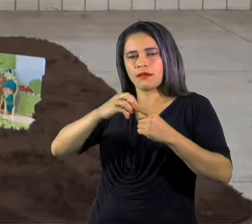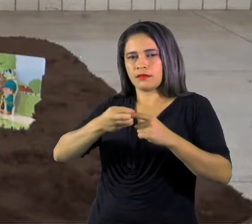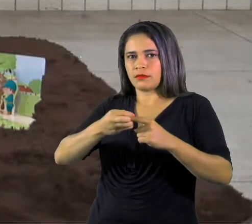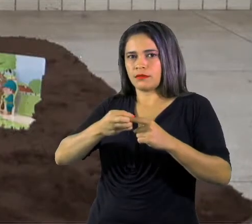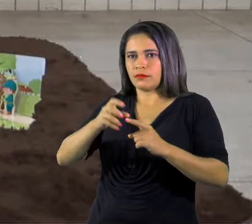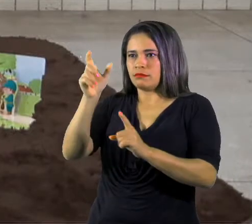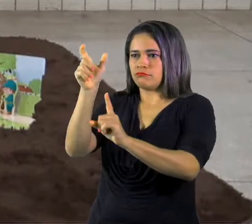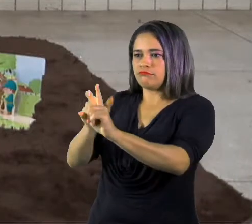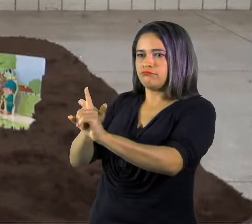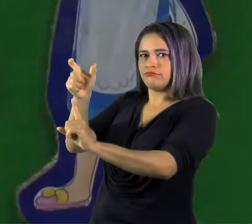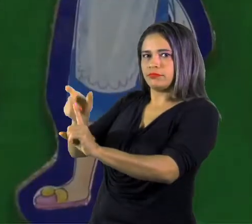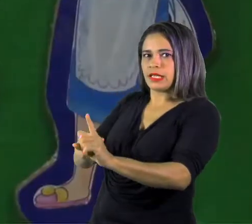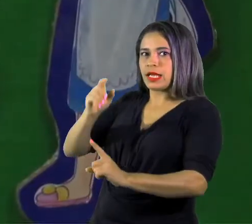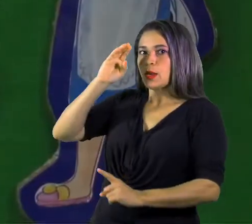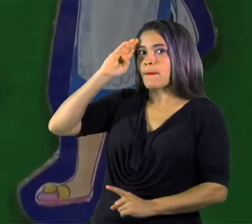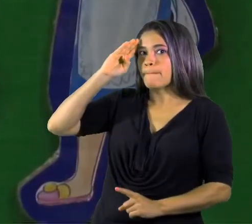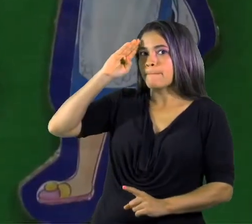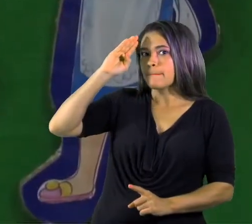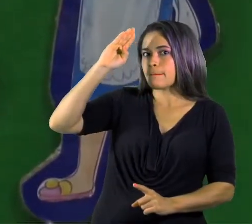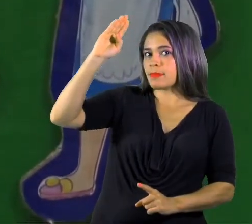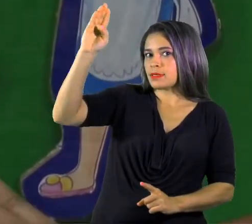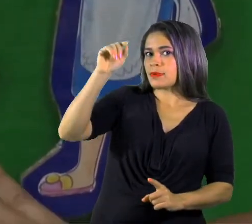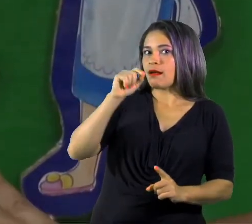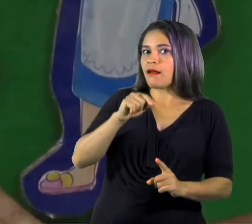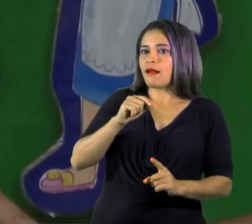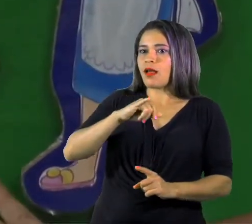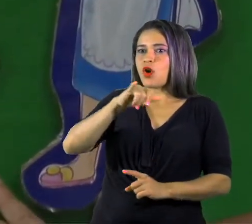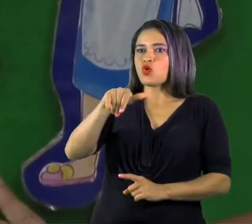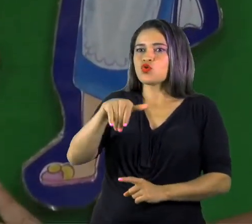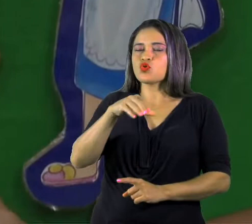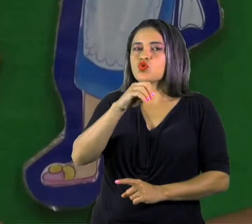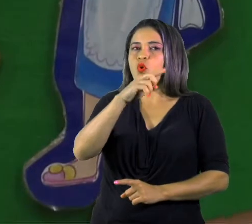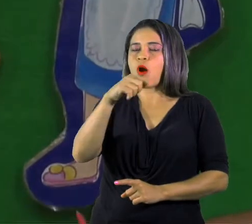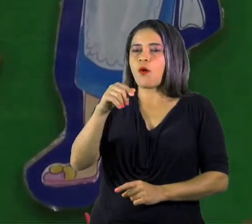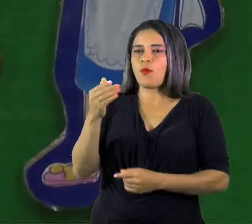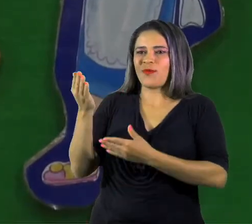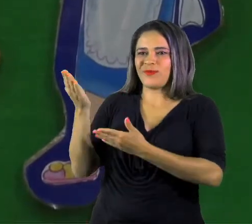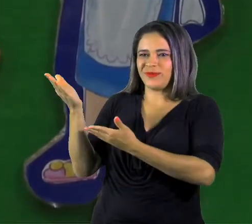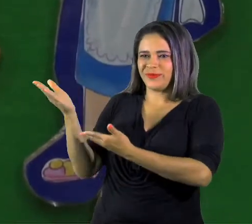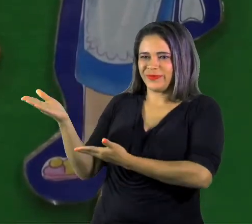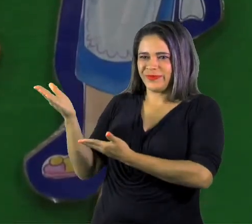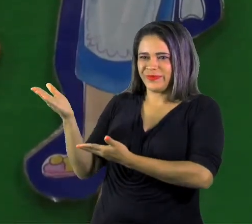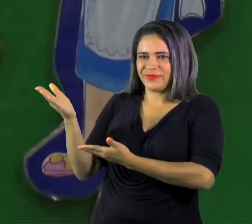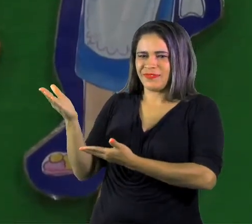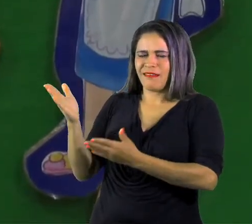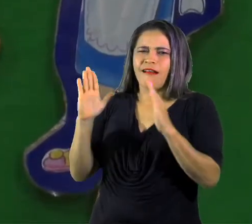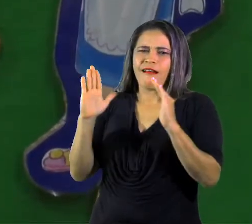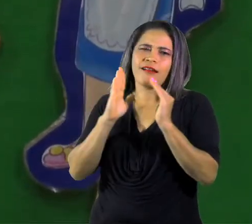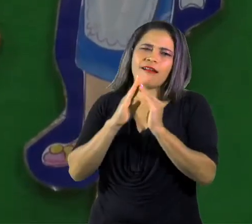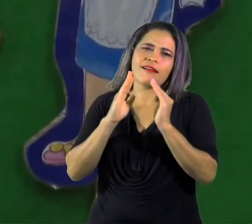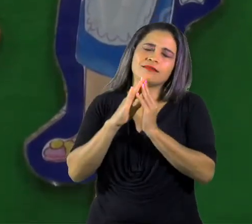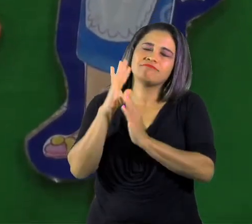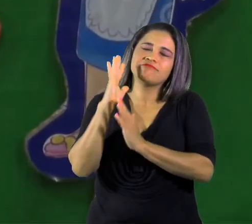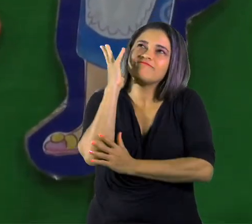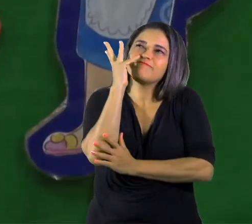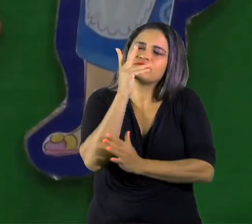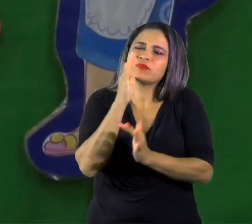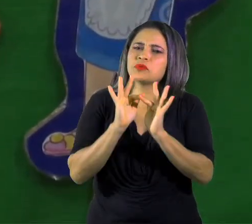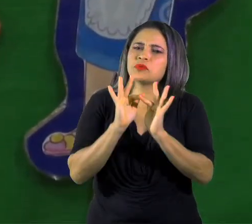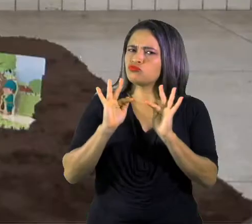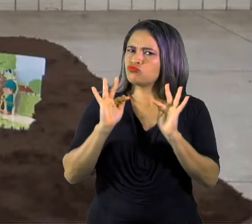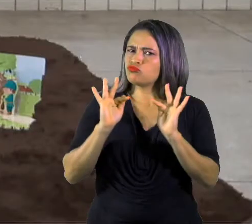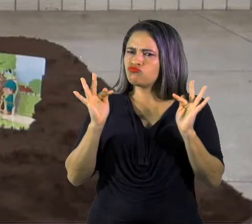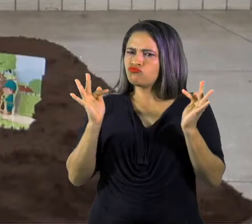o principal, que é o João, esse menininho que está aqui. João morava numa linda casinha, muito simples,